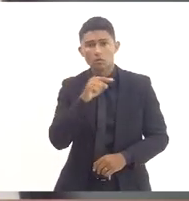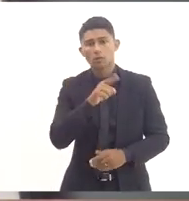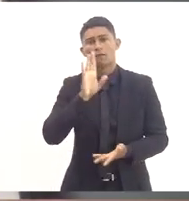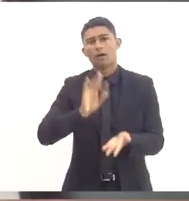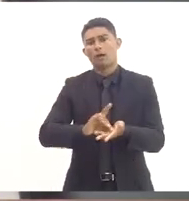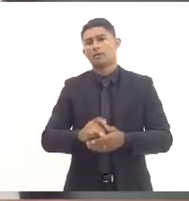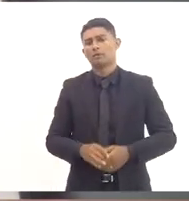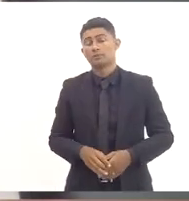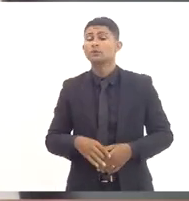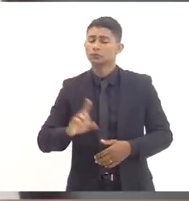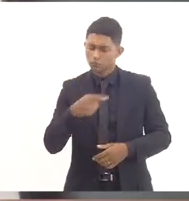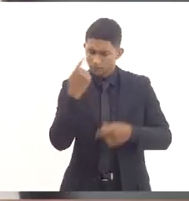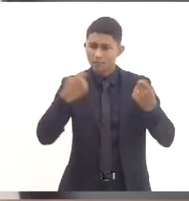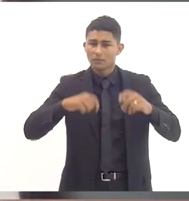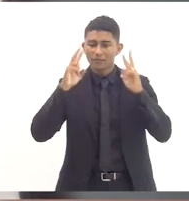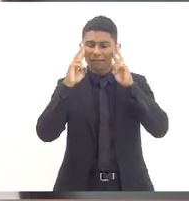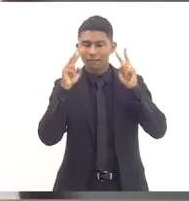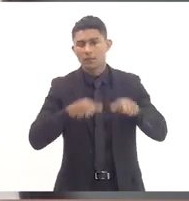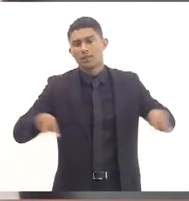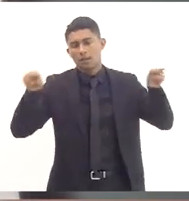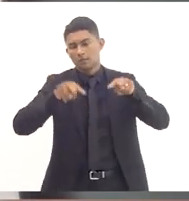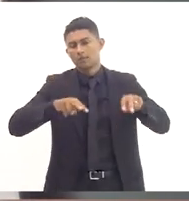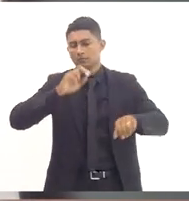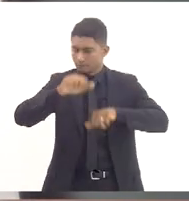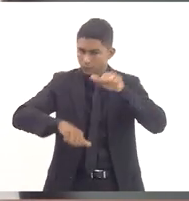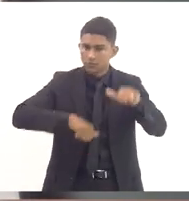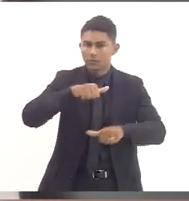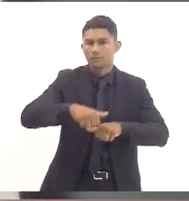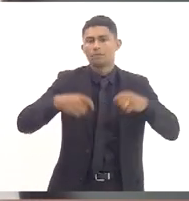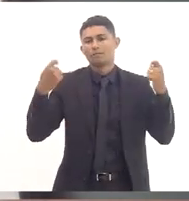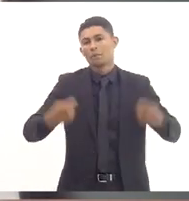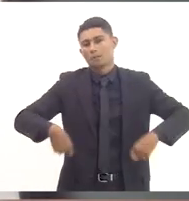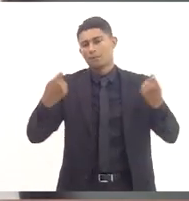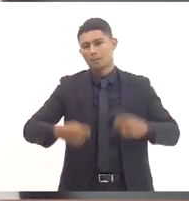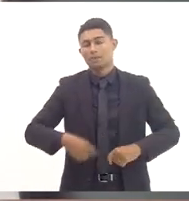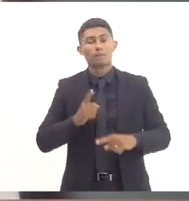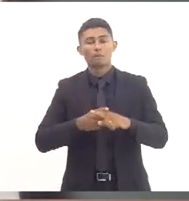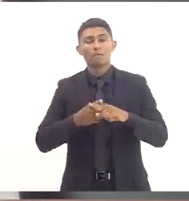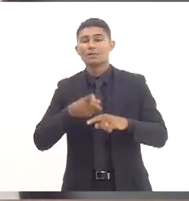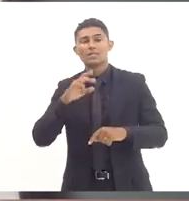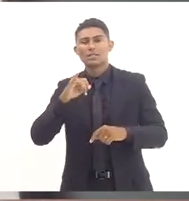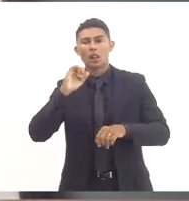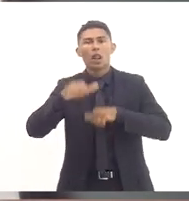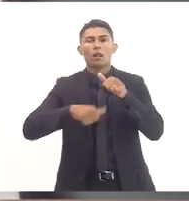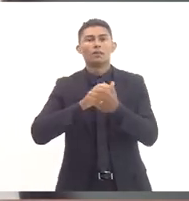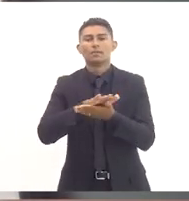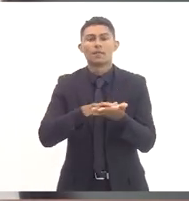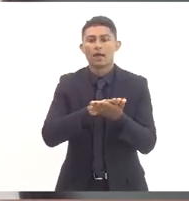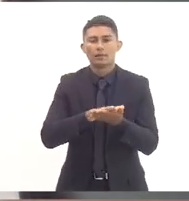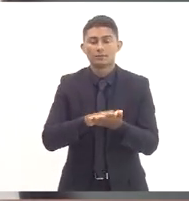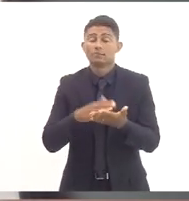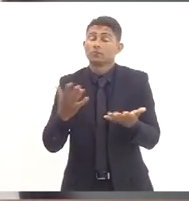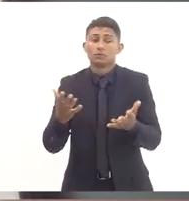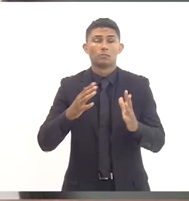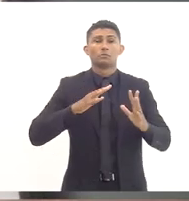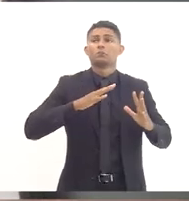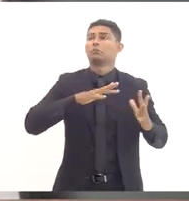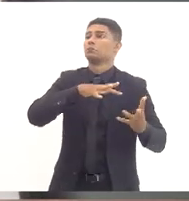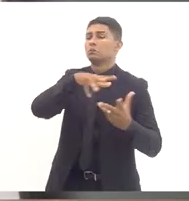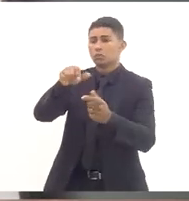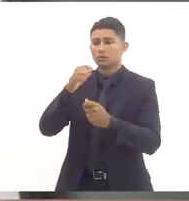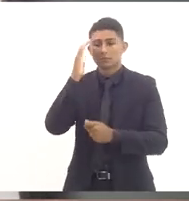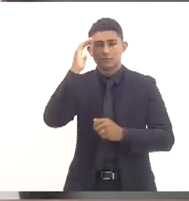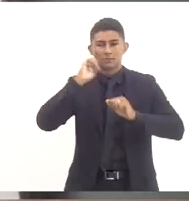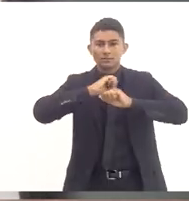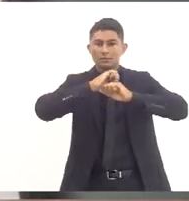não modificar nossa visão né a gente não vai entender nada da vida não vai entender nada do mundo e